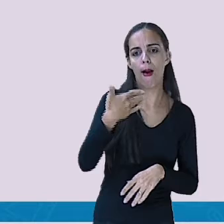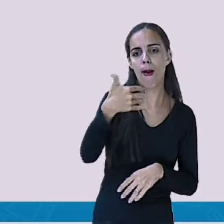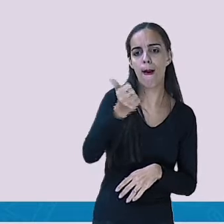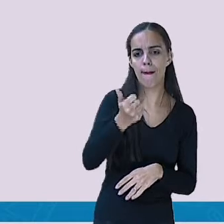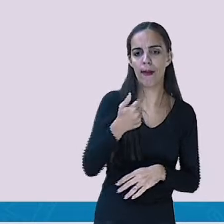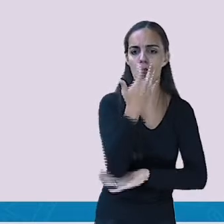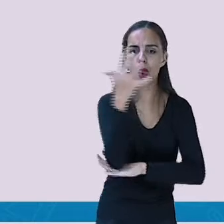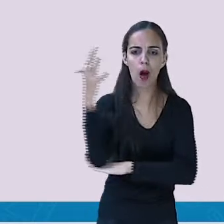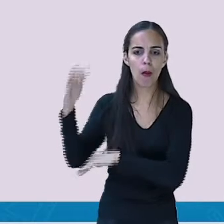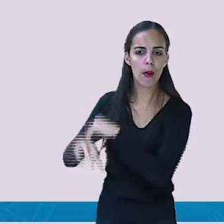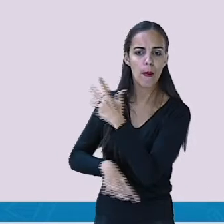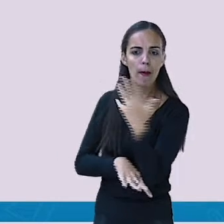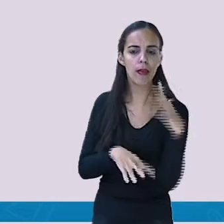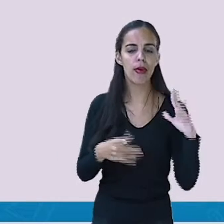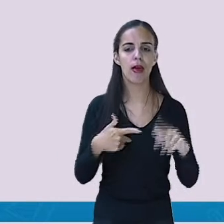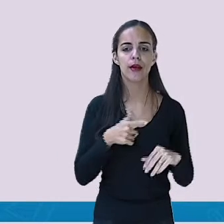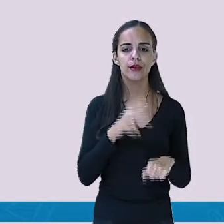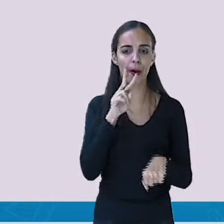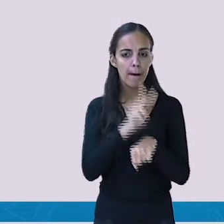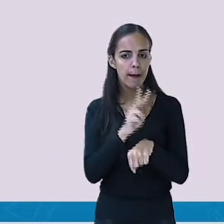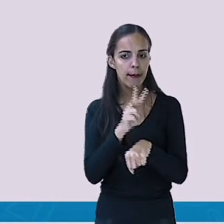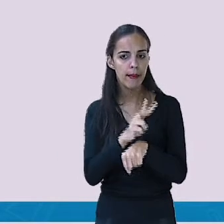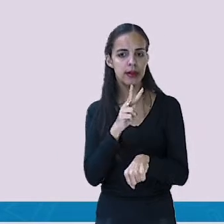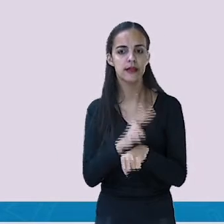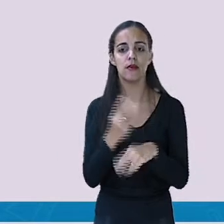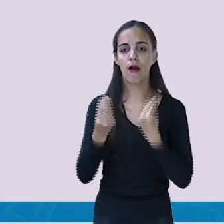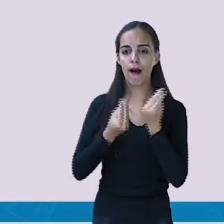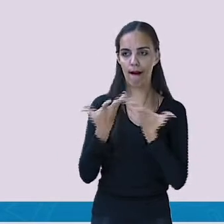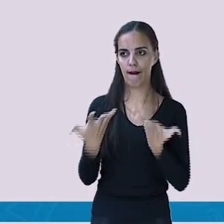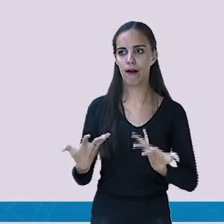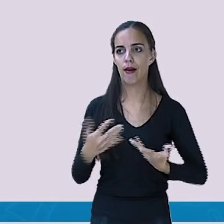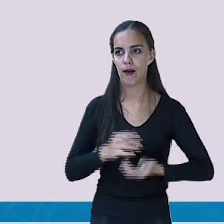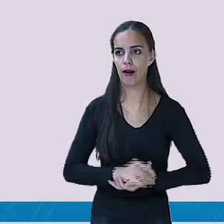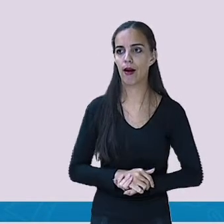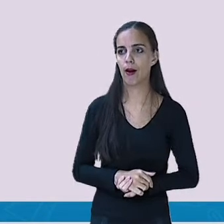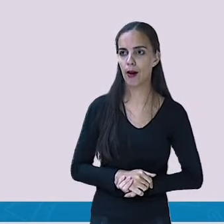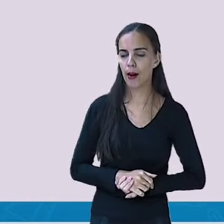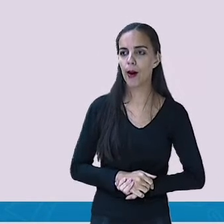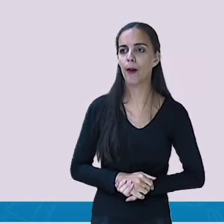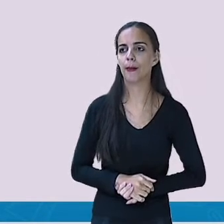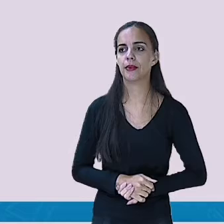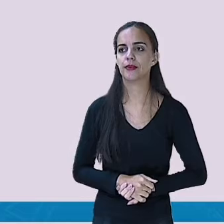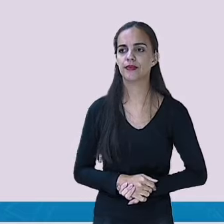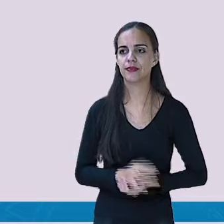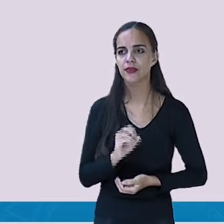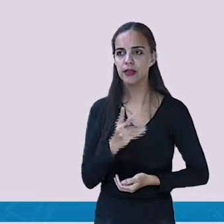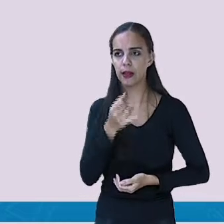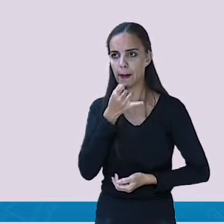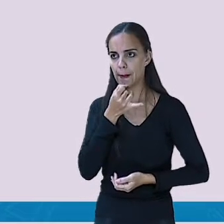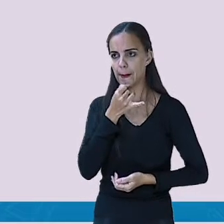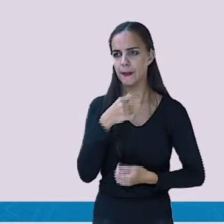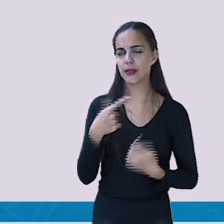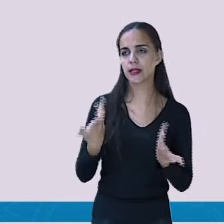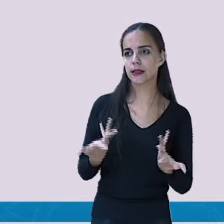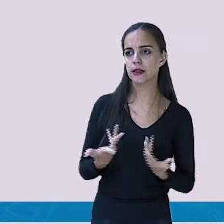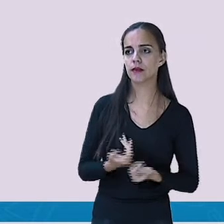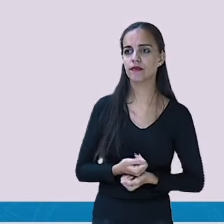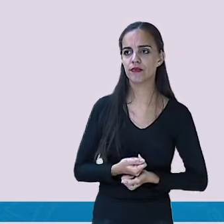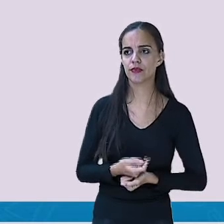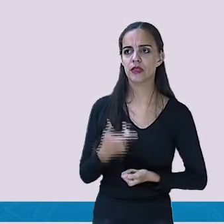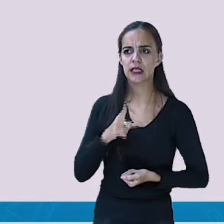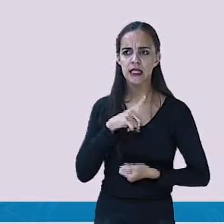cidade, as atitudes nos bairros, geralmente, ou elas precisam